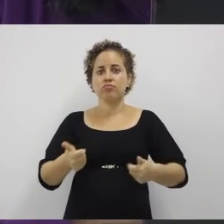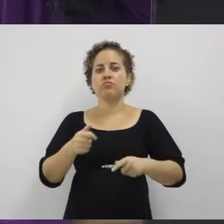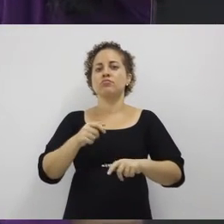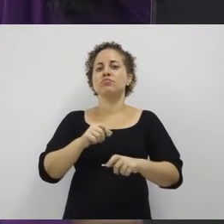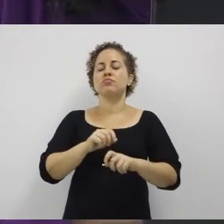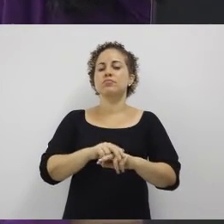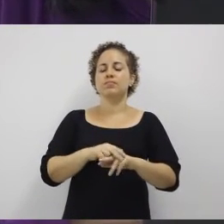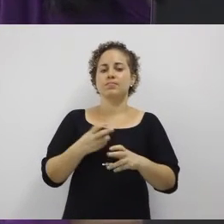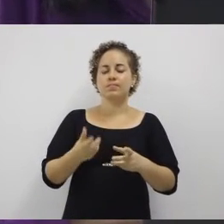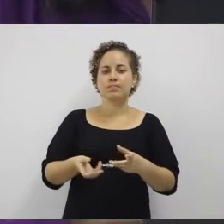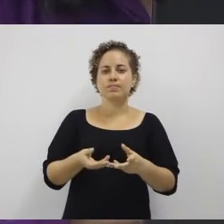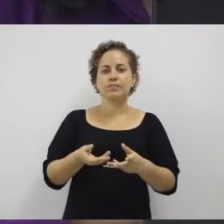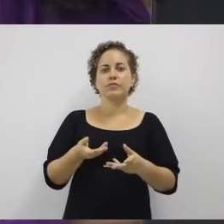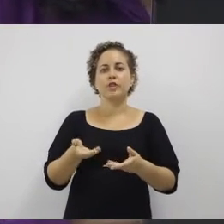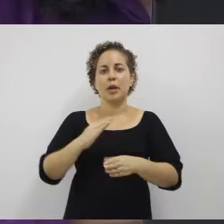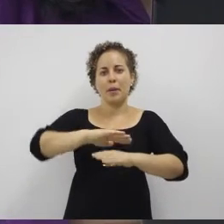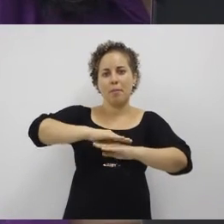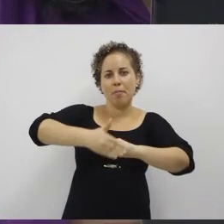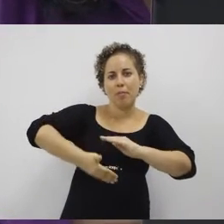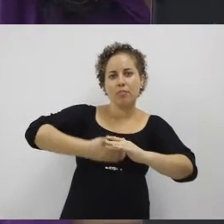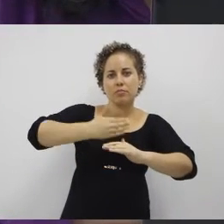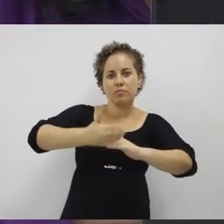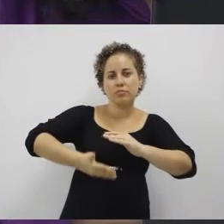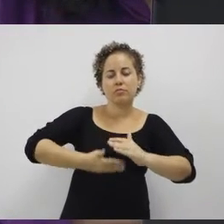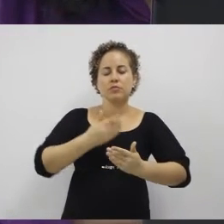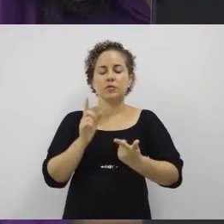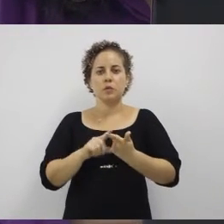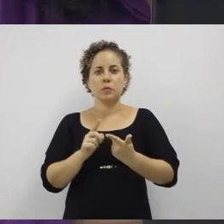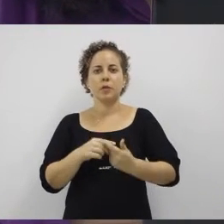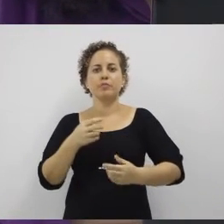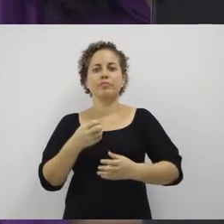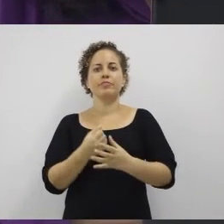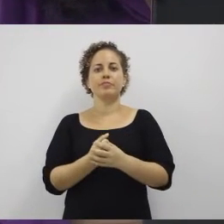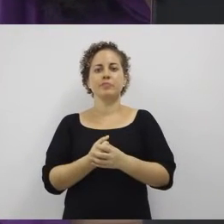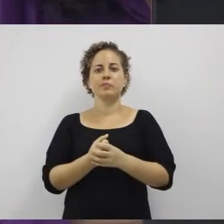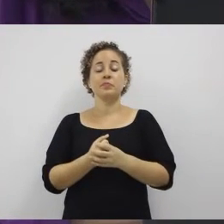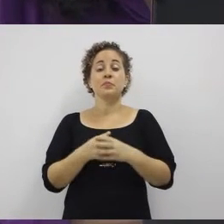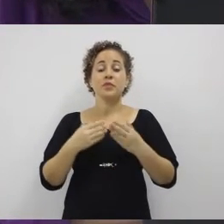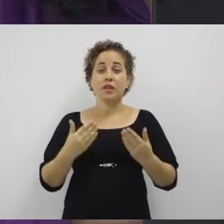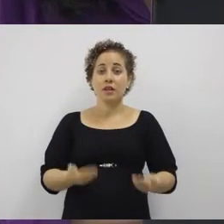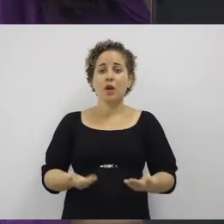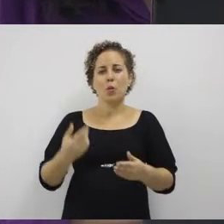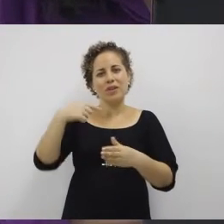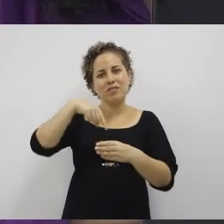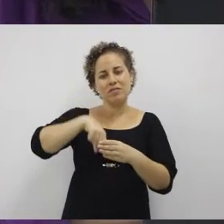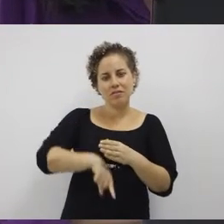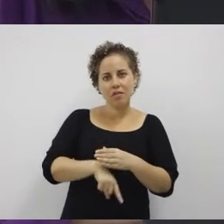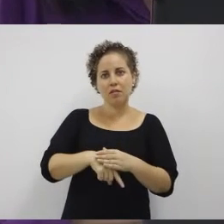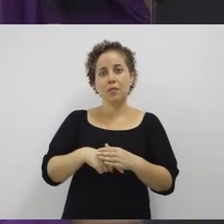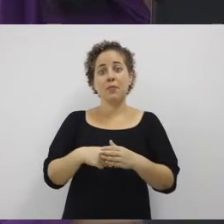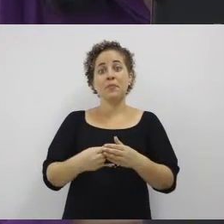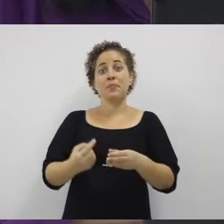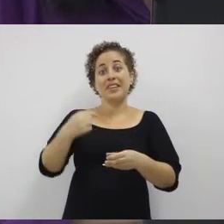responsáveis pela operação de embalar esses laticínios. Tudo isso está dentro das funções internas da companhia.